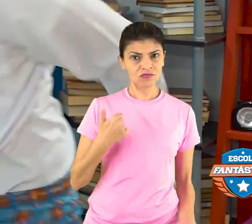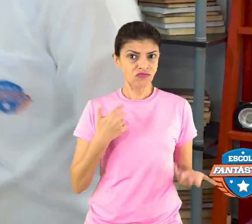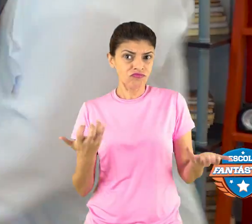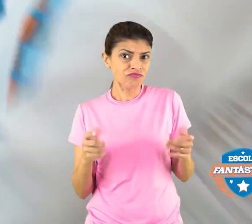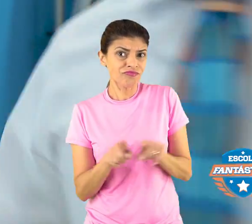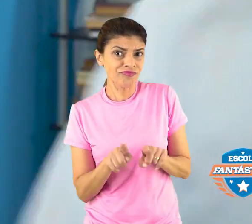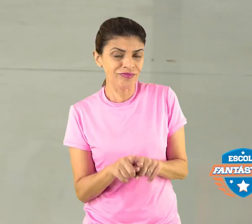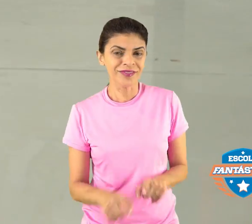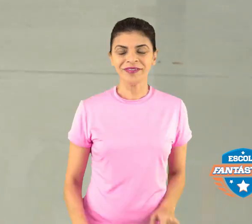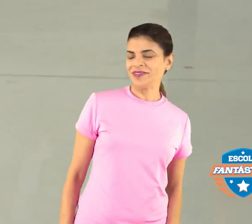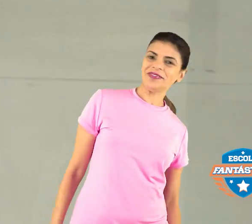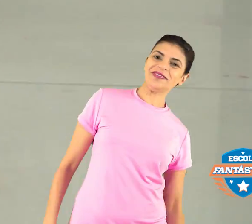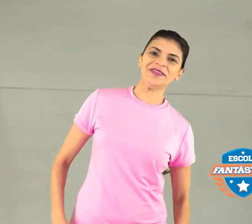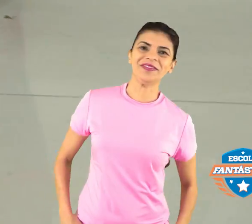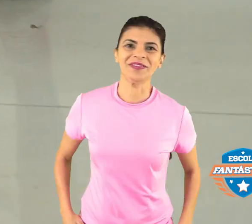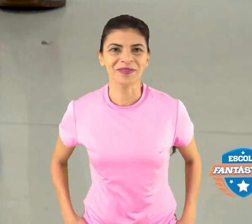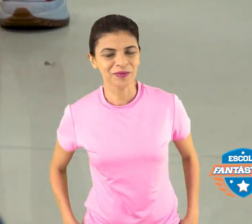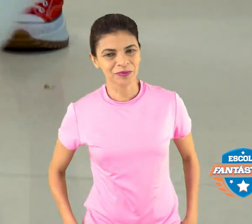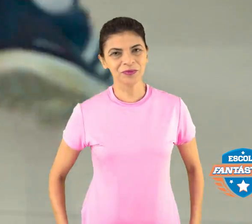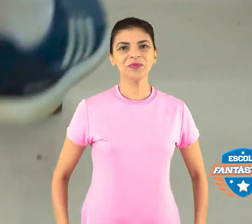dentro!